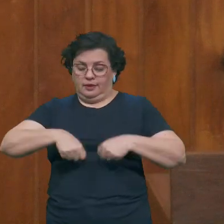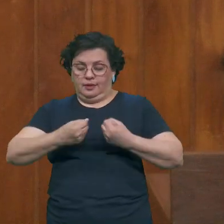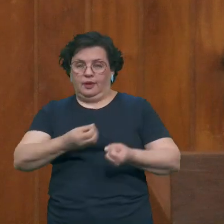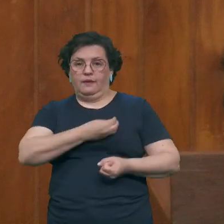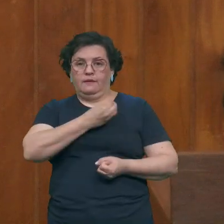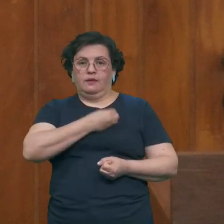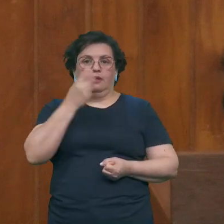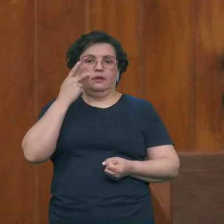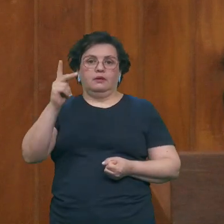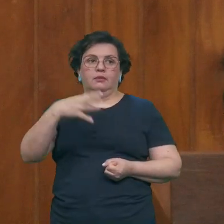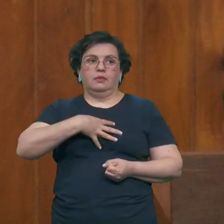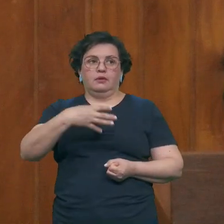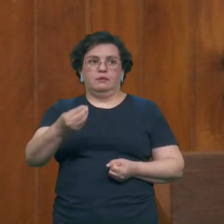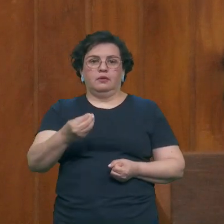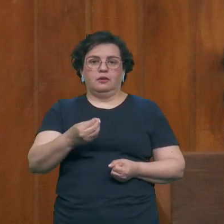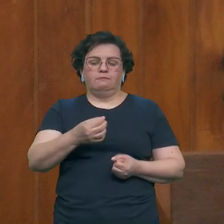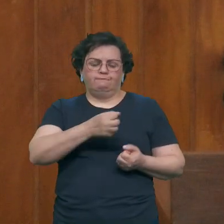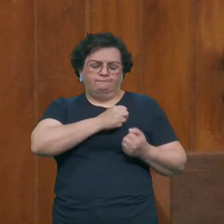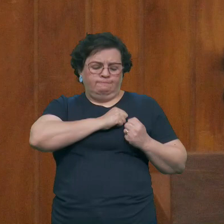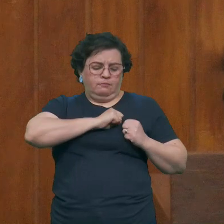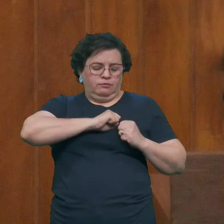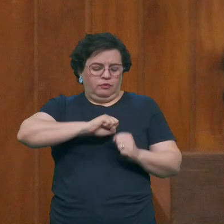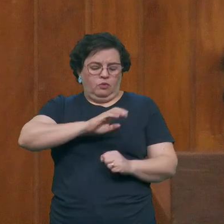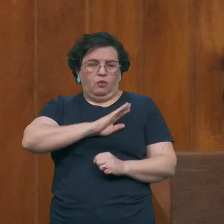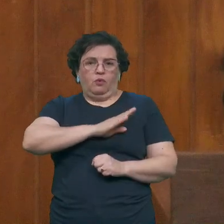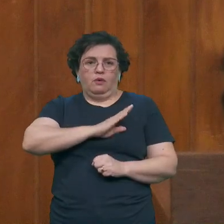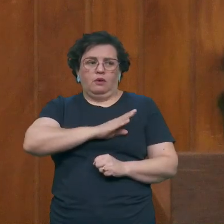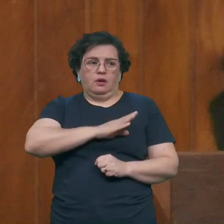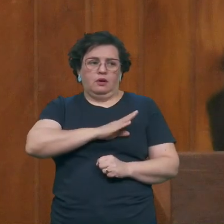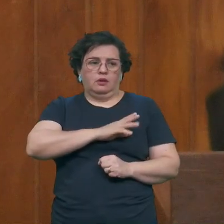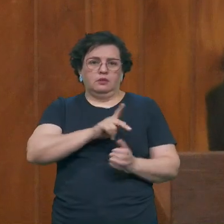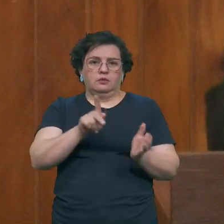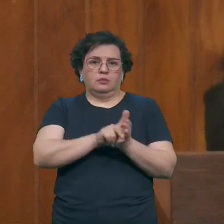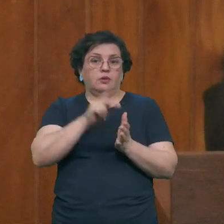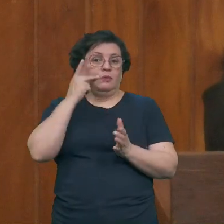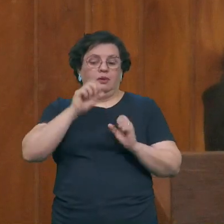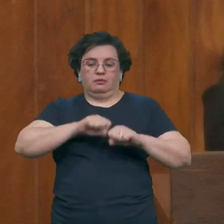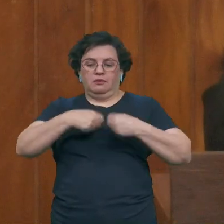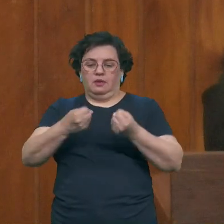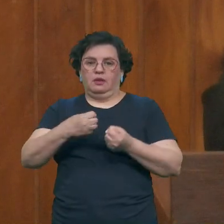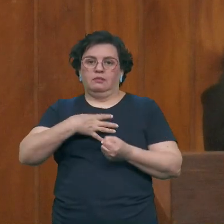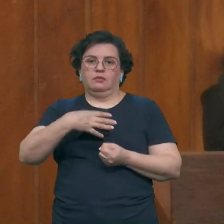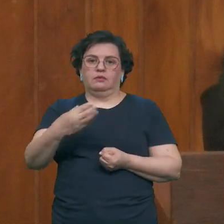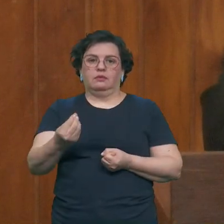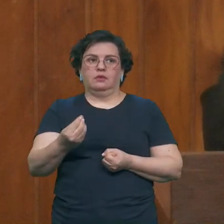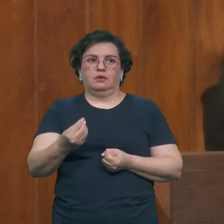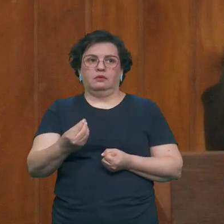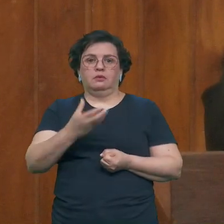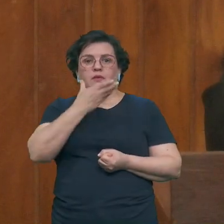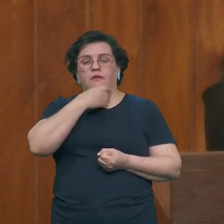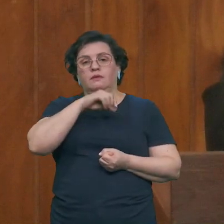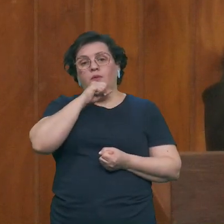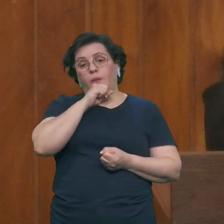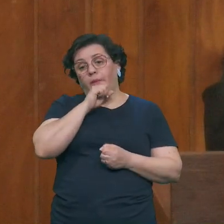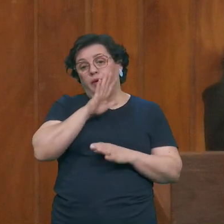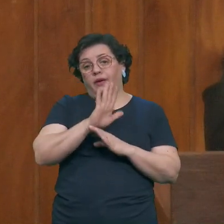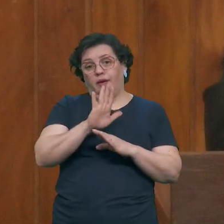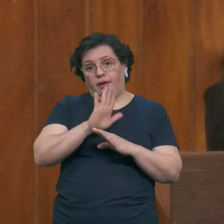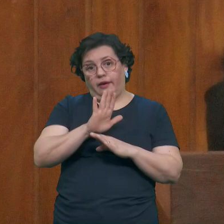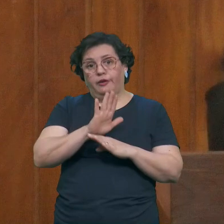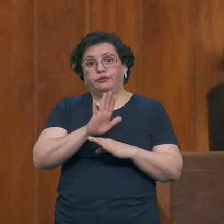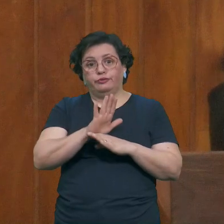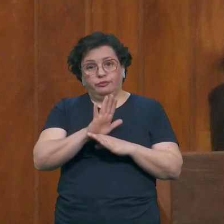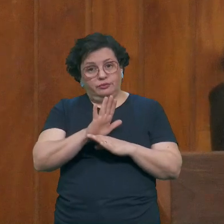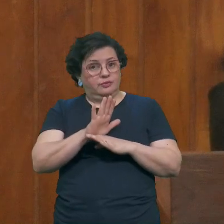filho. Ela tira o coração dela para dar para o filho. O pai, ele apoia,